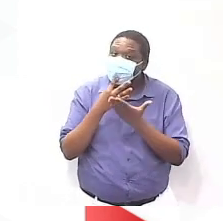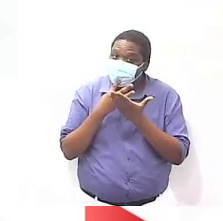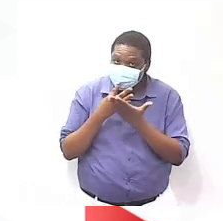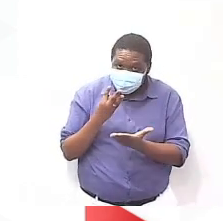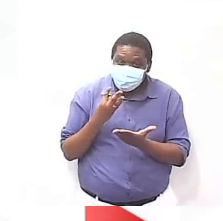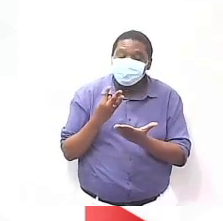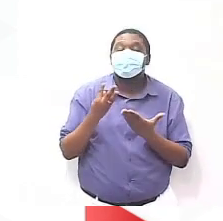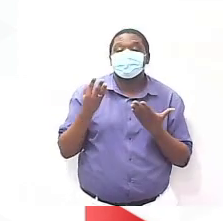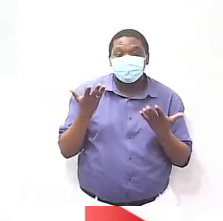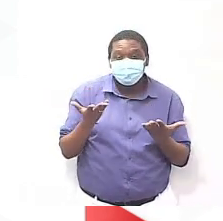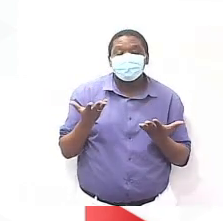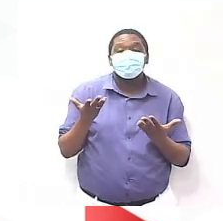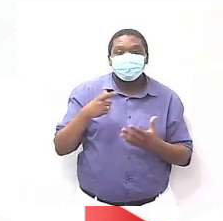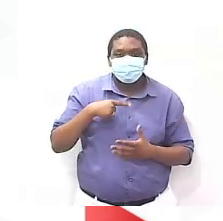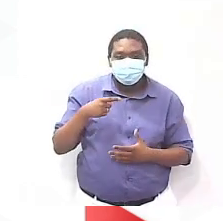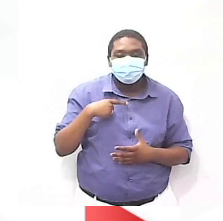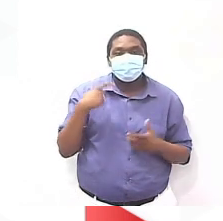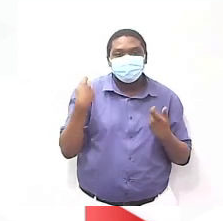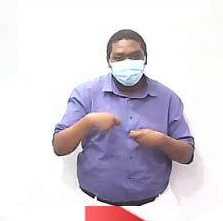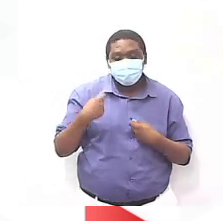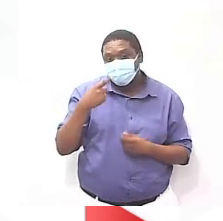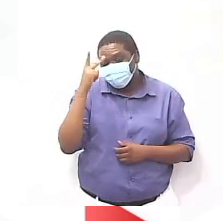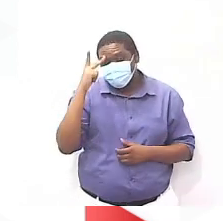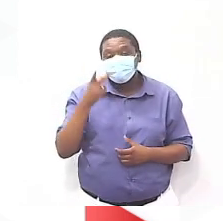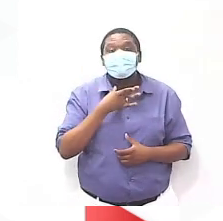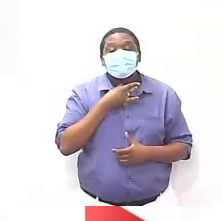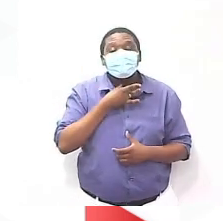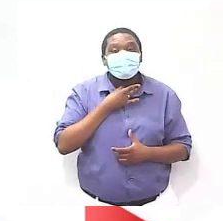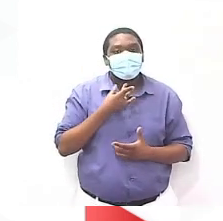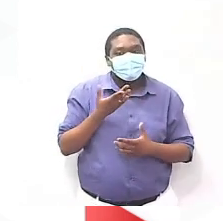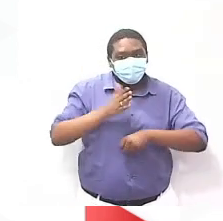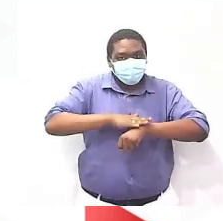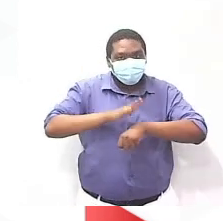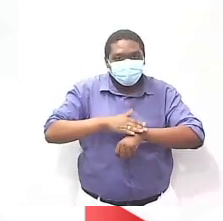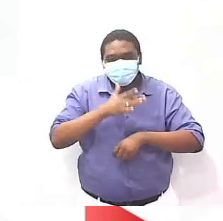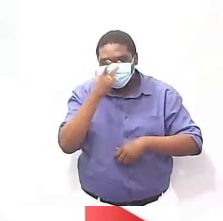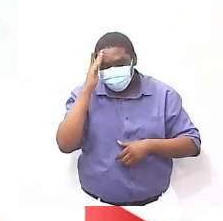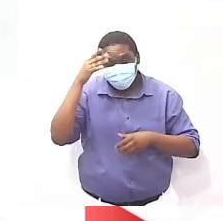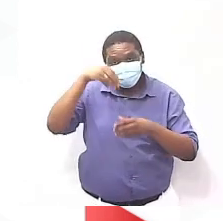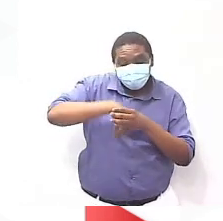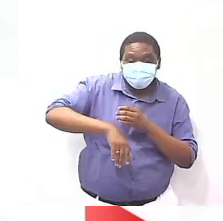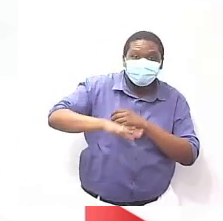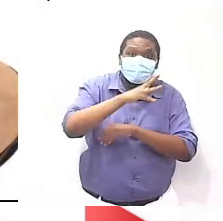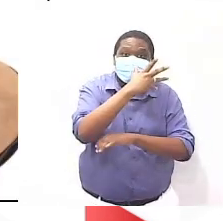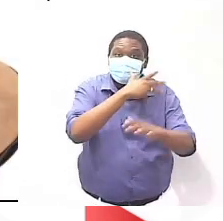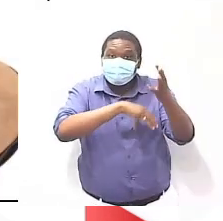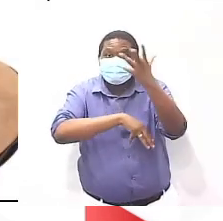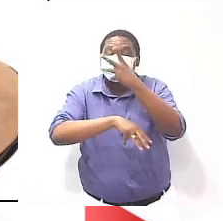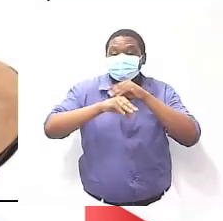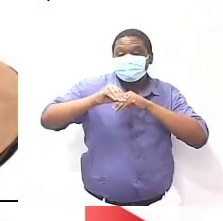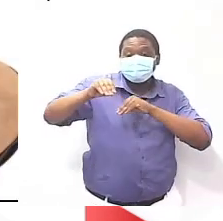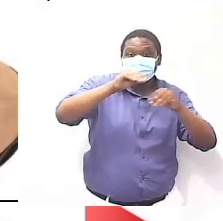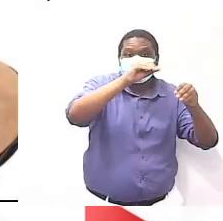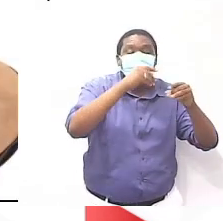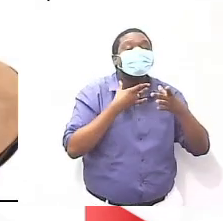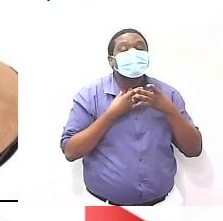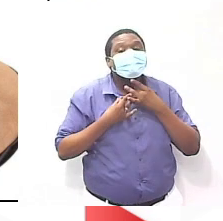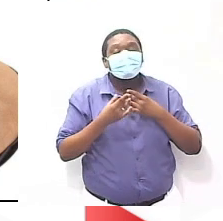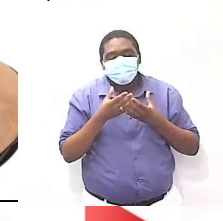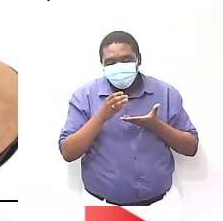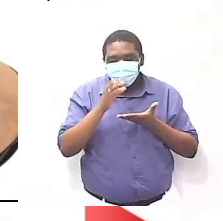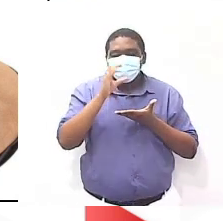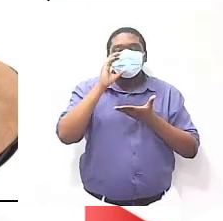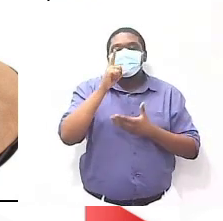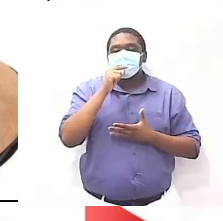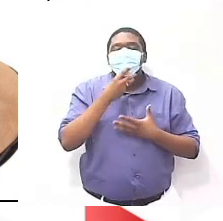muito a necessidade na hora da sede, quando você estava dentro da mata, no deslocamento, tá bom? Bom, esse aí já é um modelo